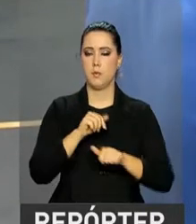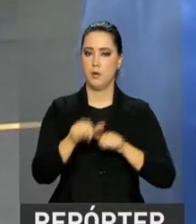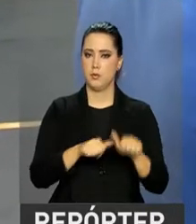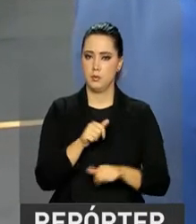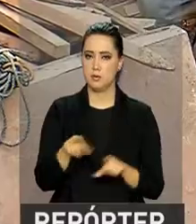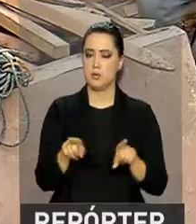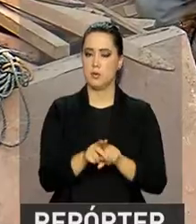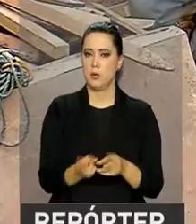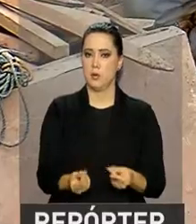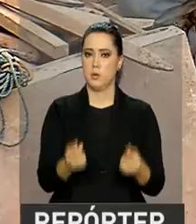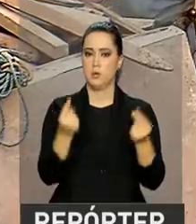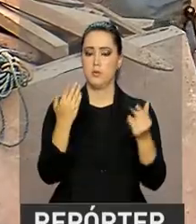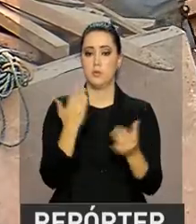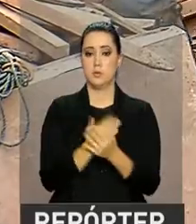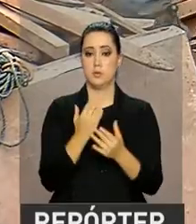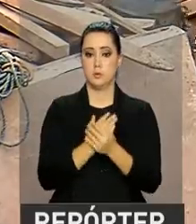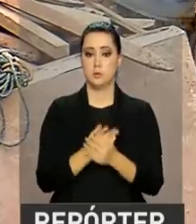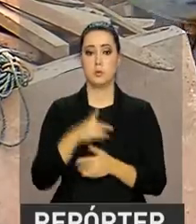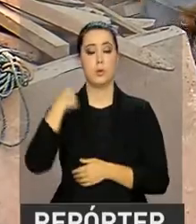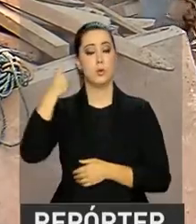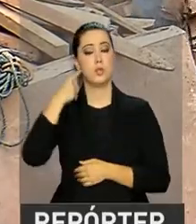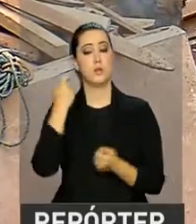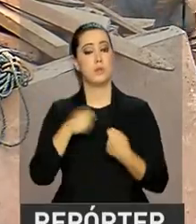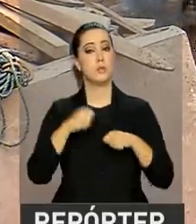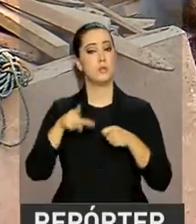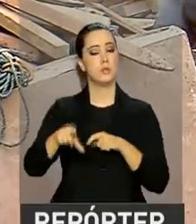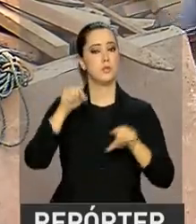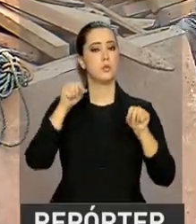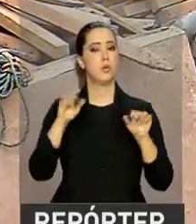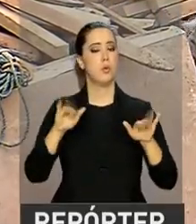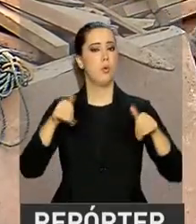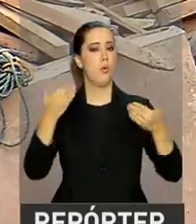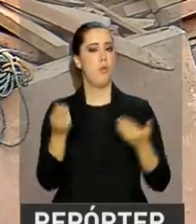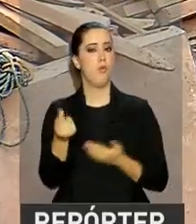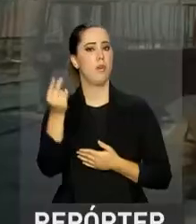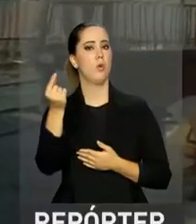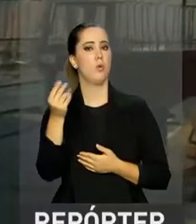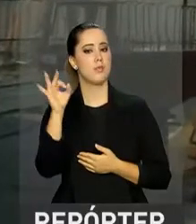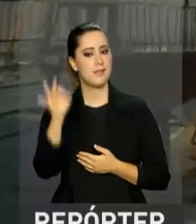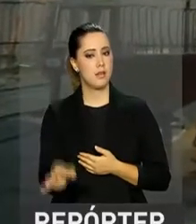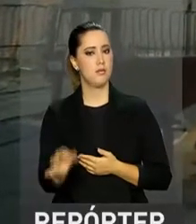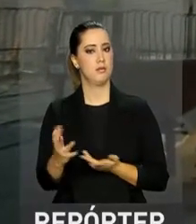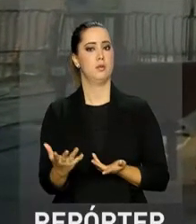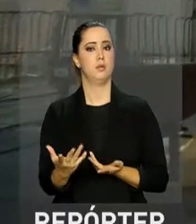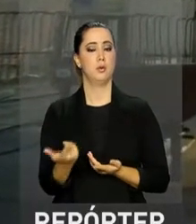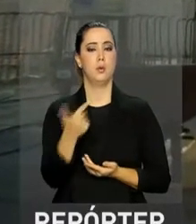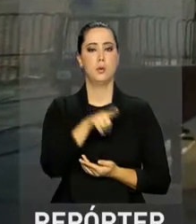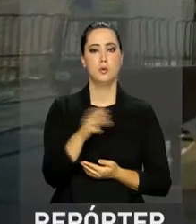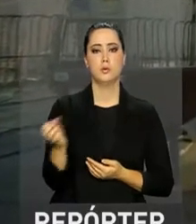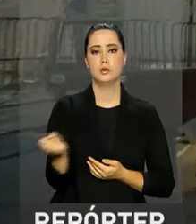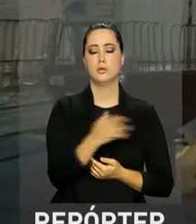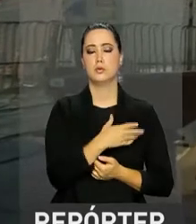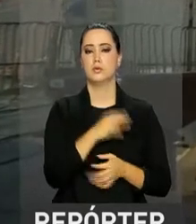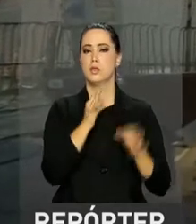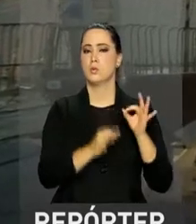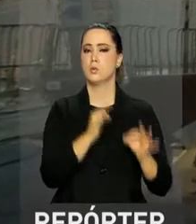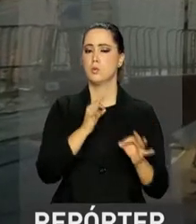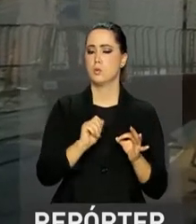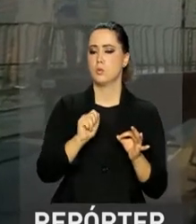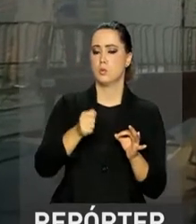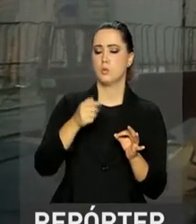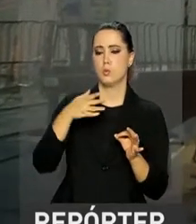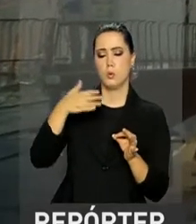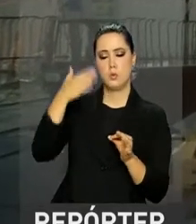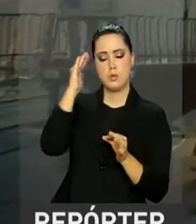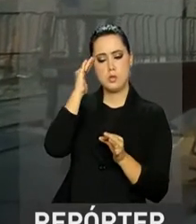processos o advogado terá que definir exatamente o que está pedindo outra novidade é que se o juiz entender que o